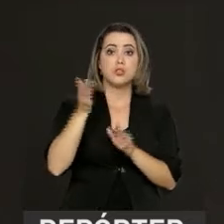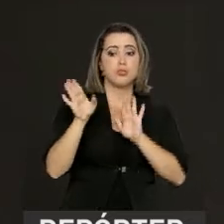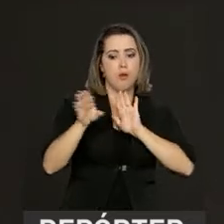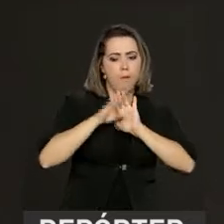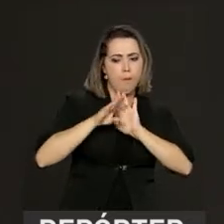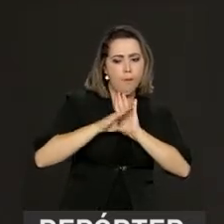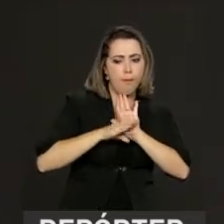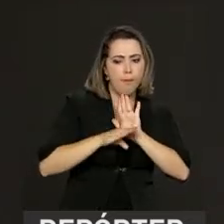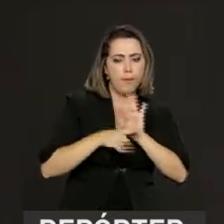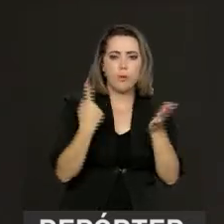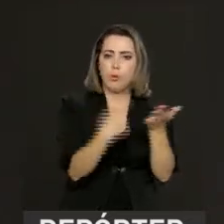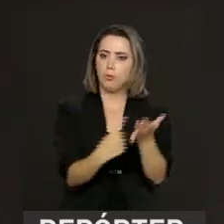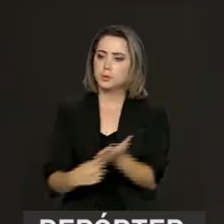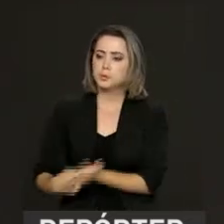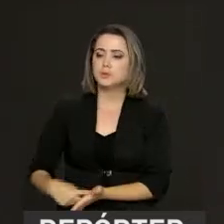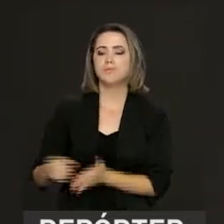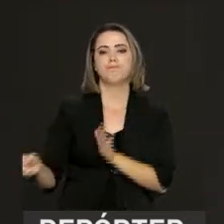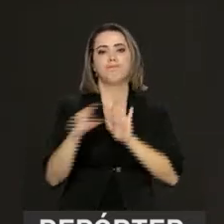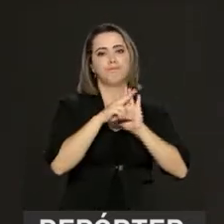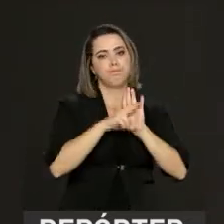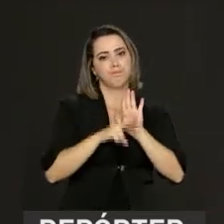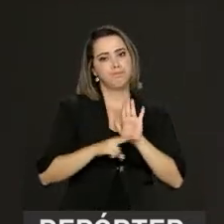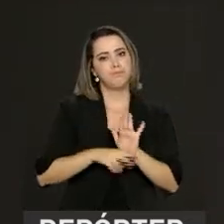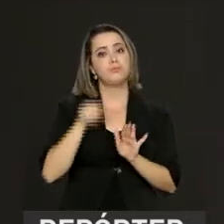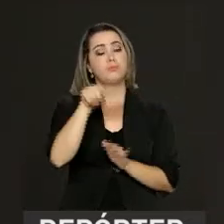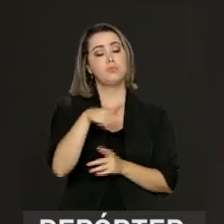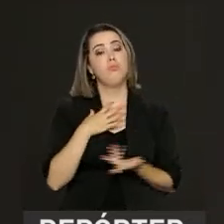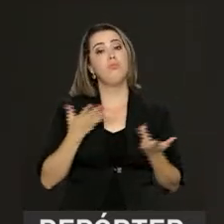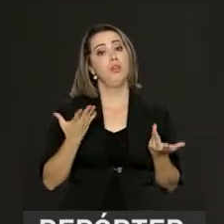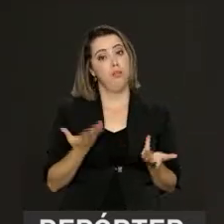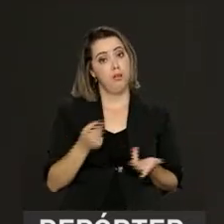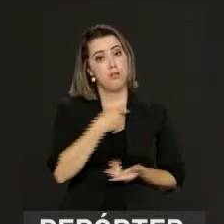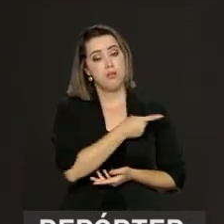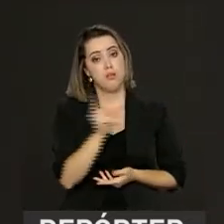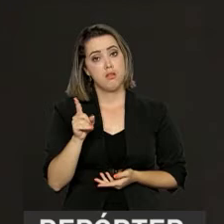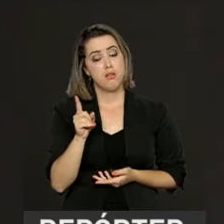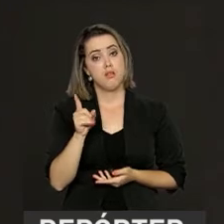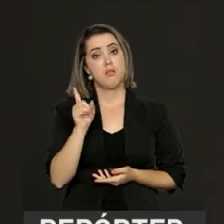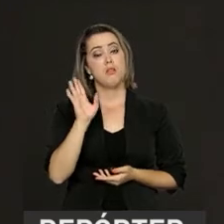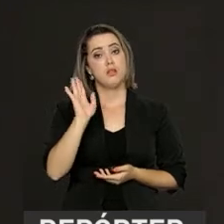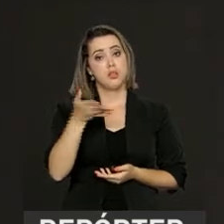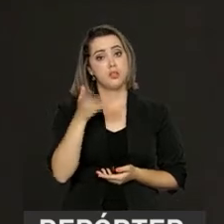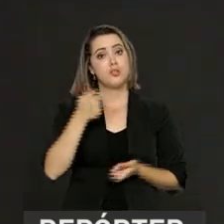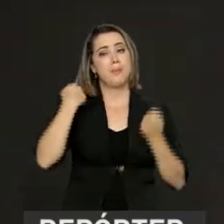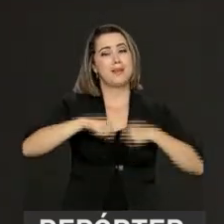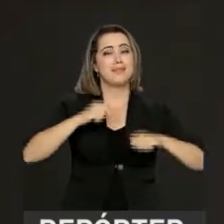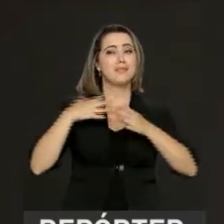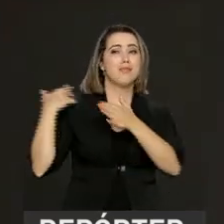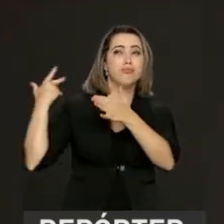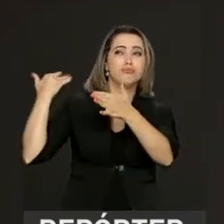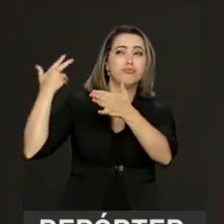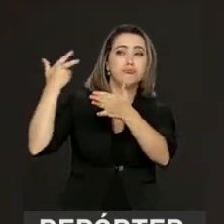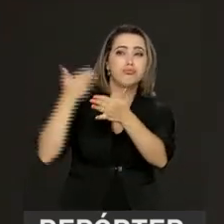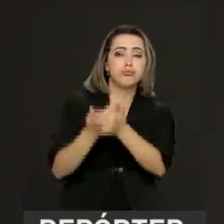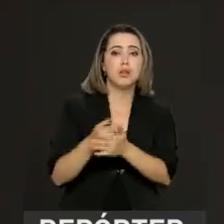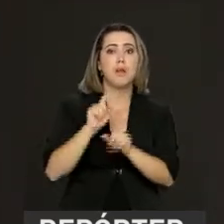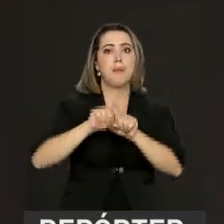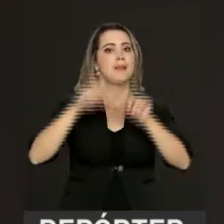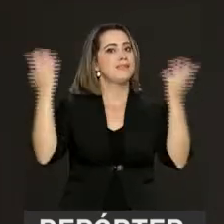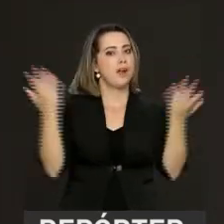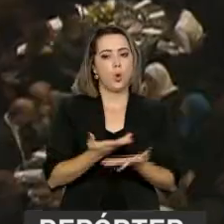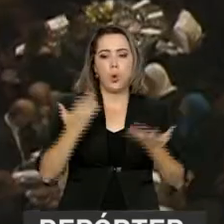de reformas reformas convenhamos que eram há muito tempo necessárias e que se tornaram